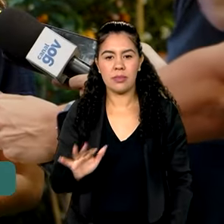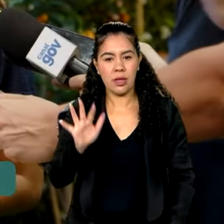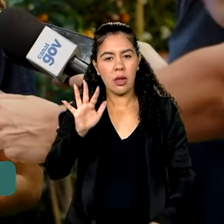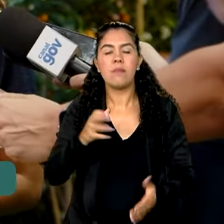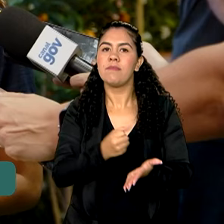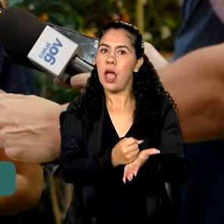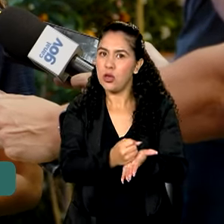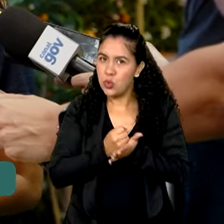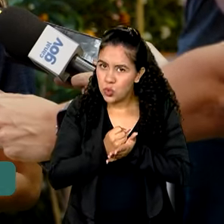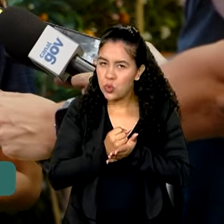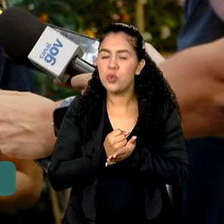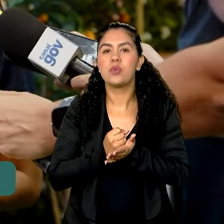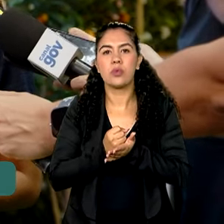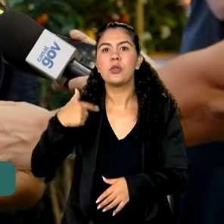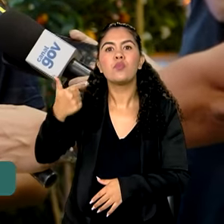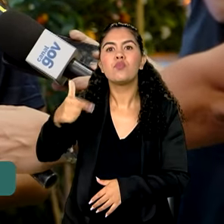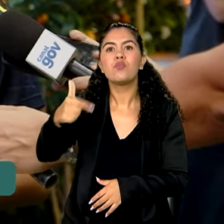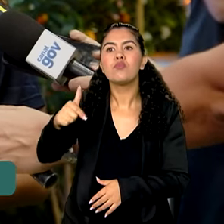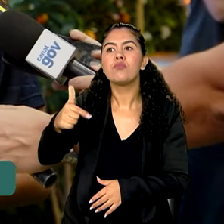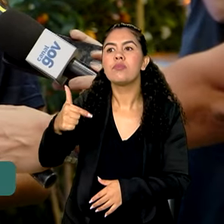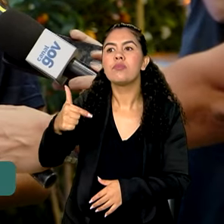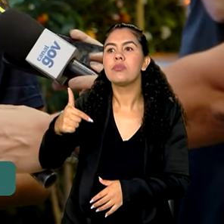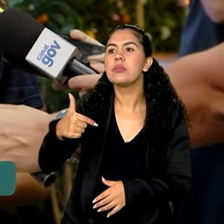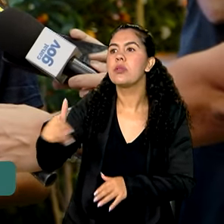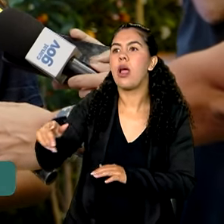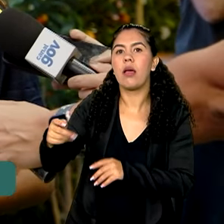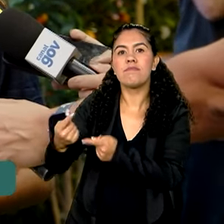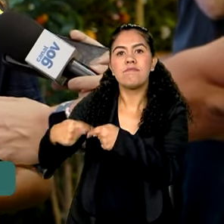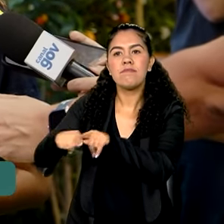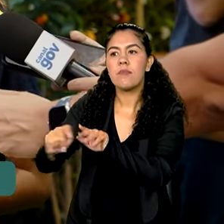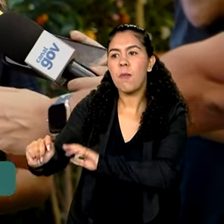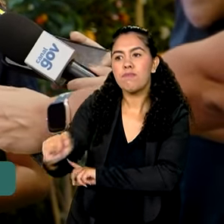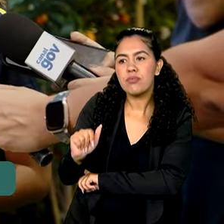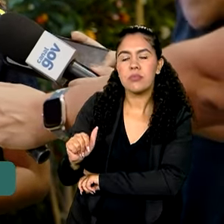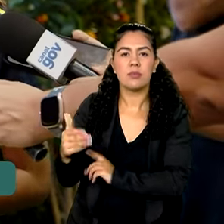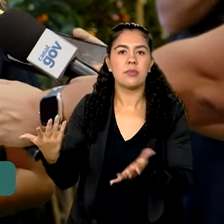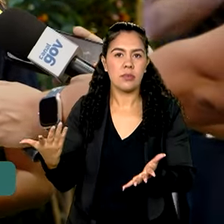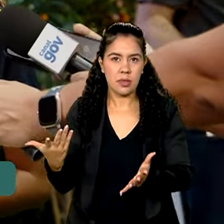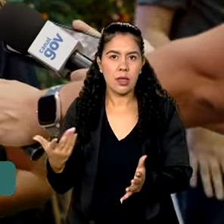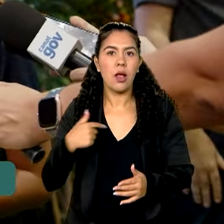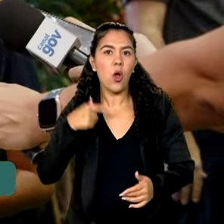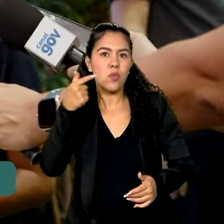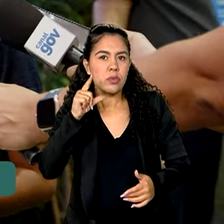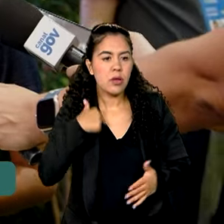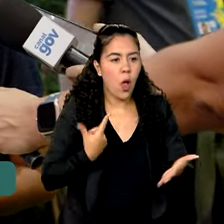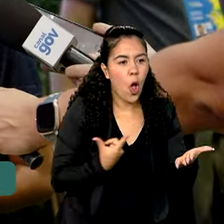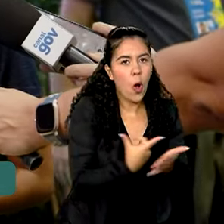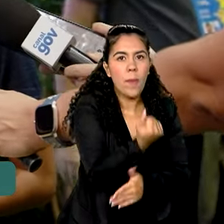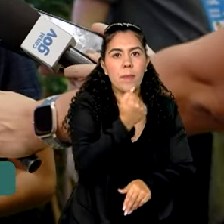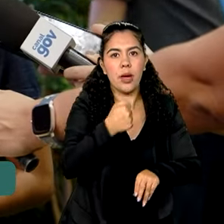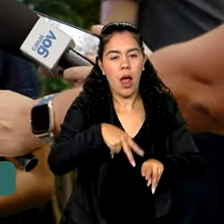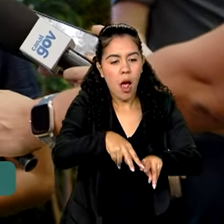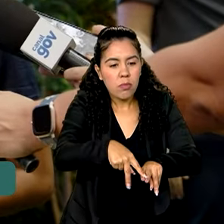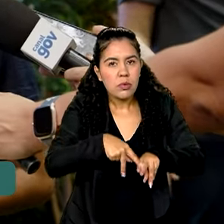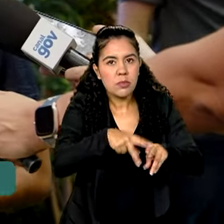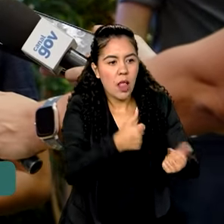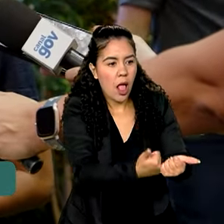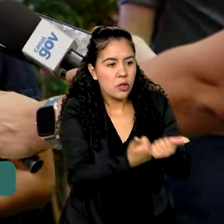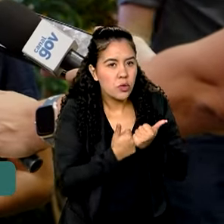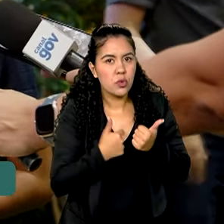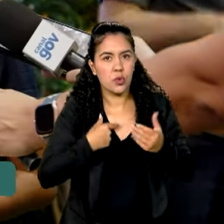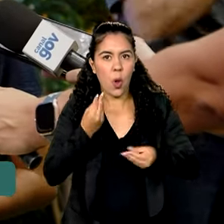bastante mesmo a gente que não tem patrocínio a comprar um skate, né, que ajuda no desempenho,